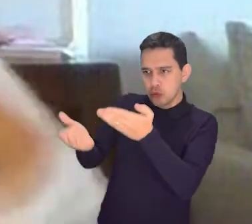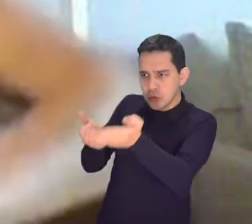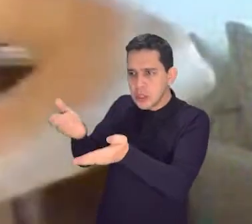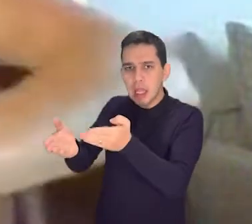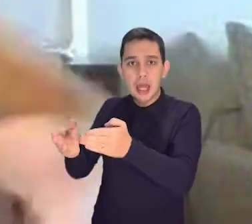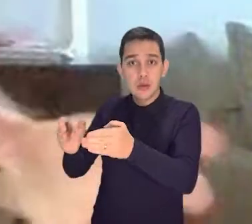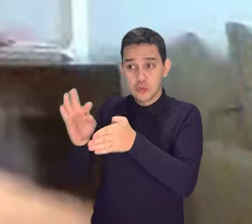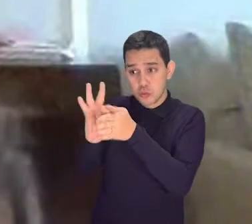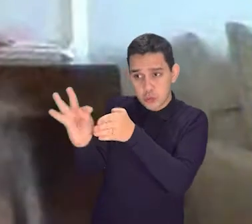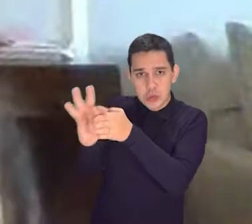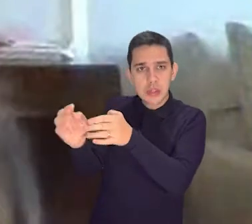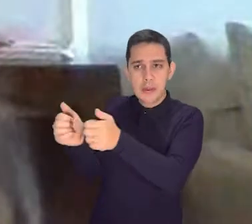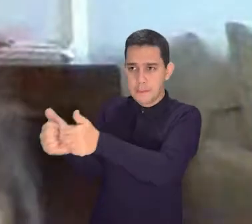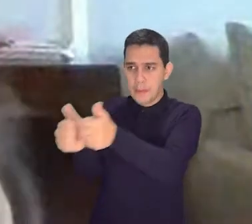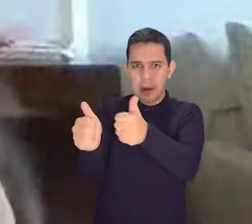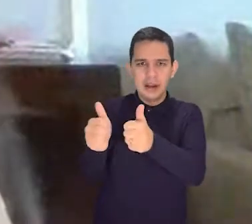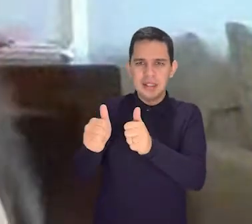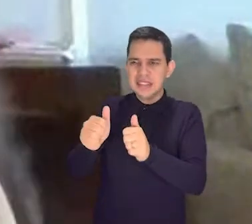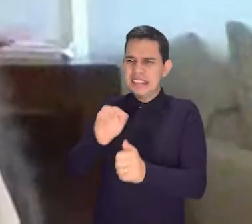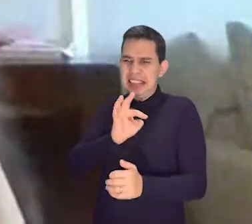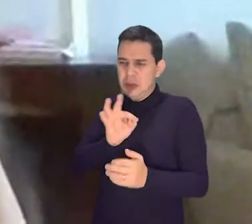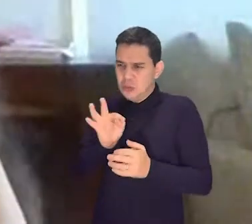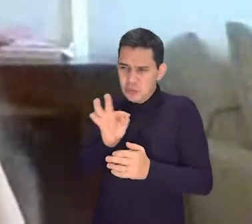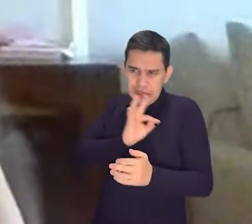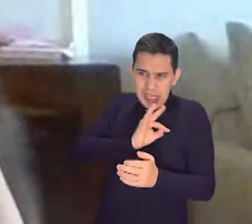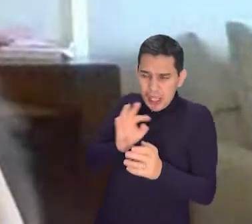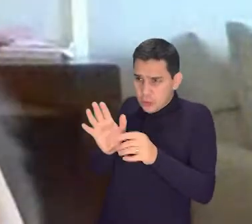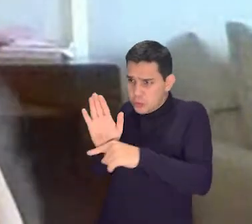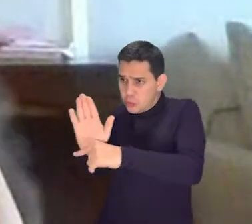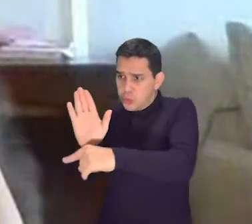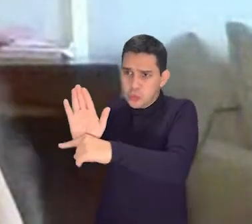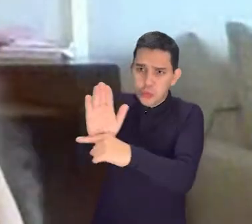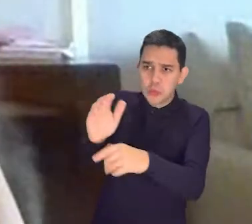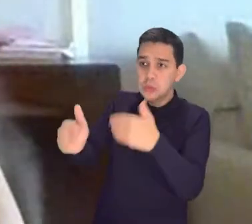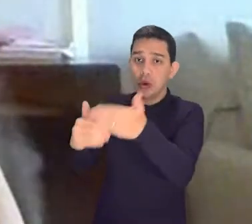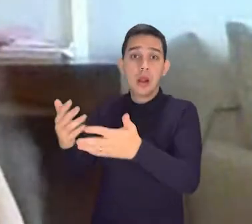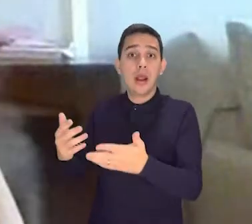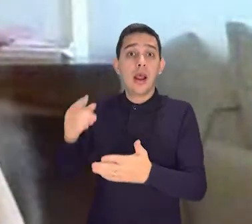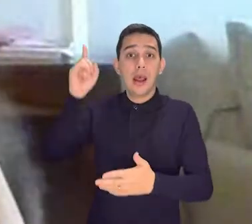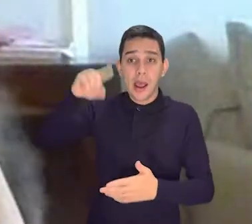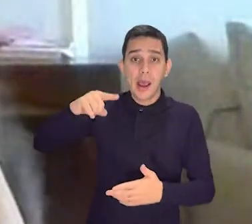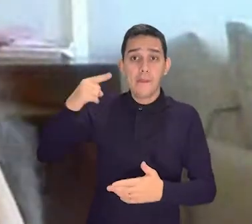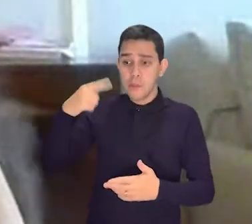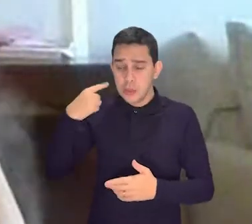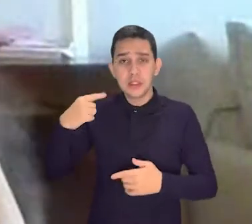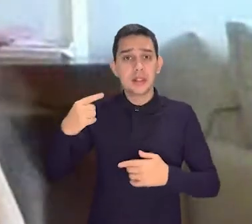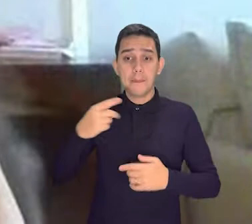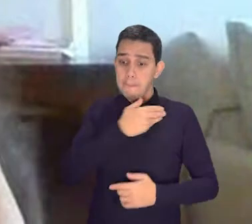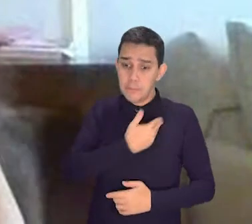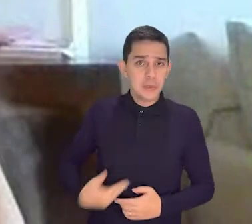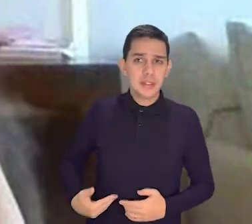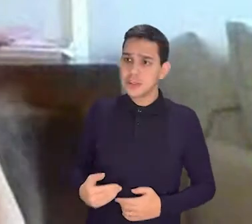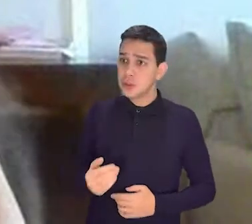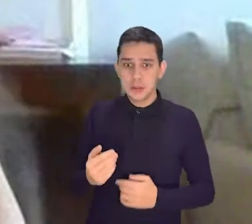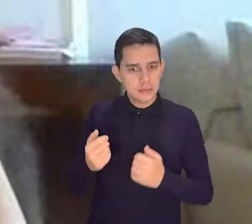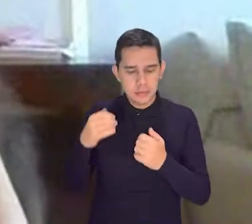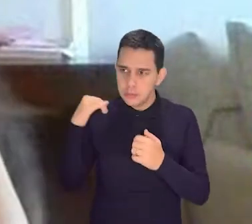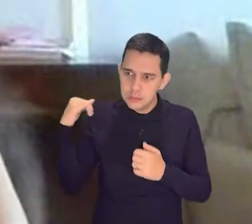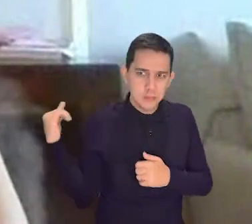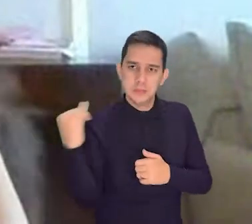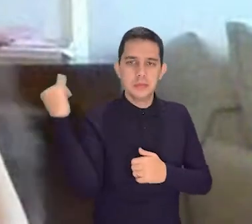e viabilidade técnica do atendimento do Conselho Tutelar como uma política pública essencial da infância e